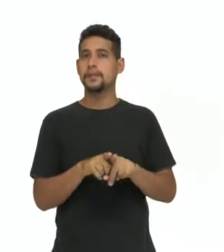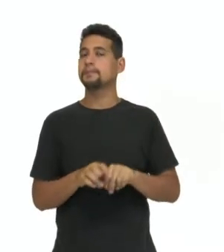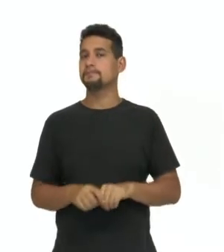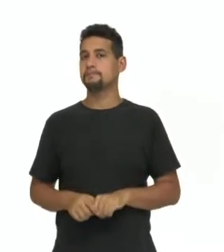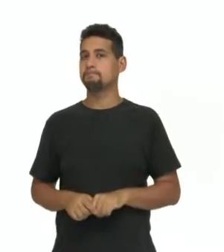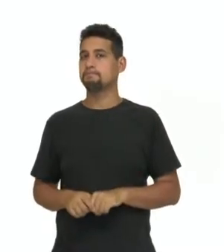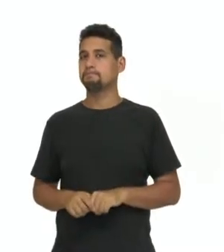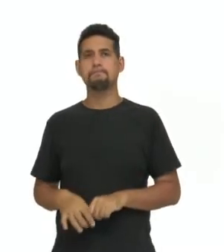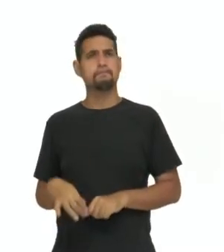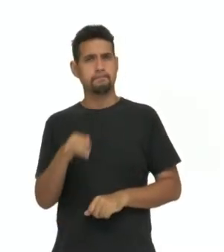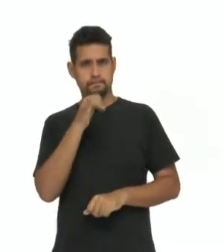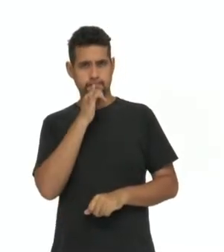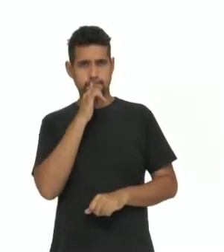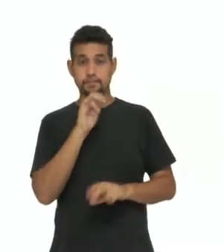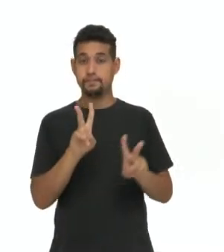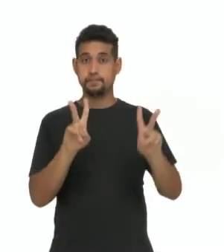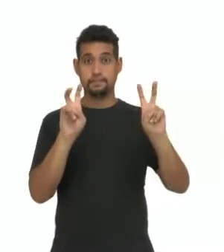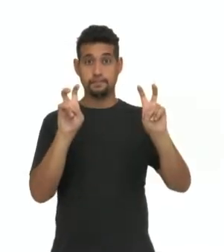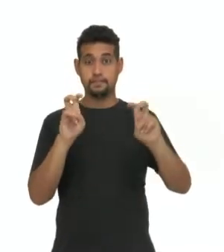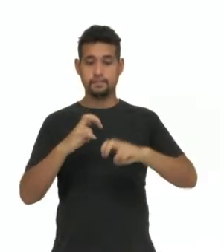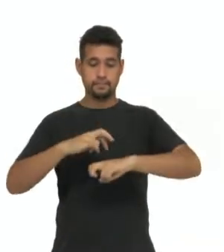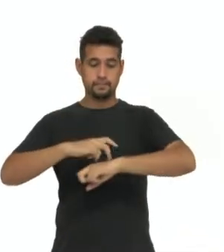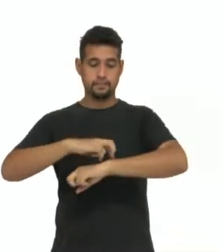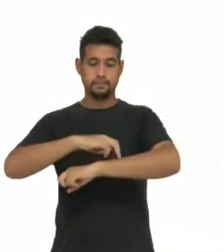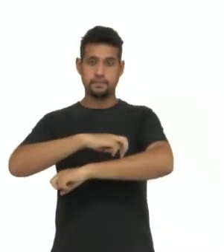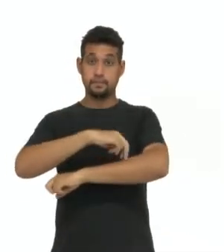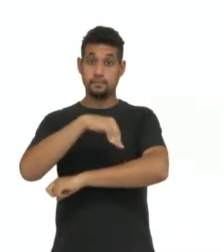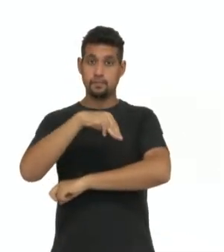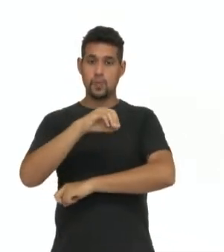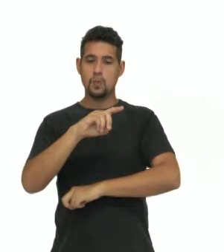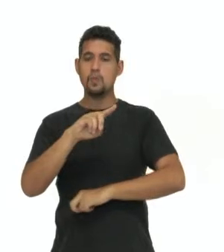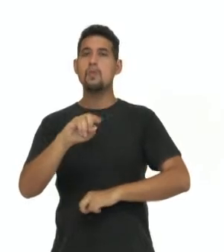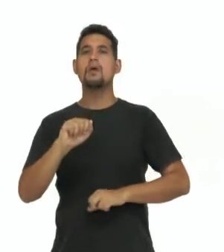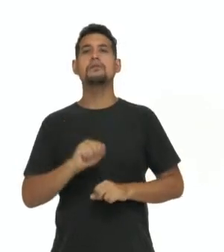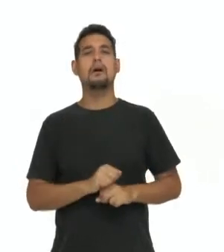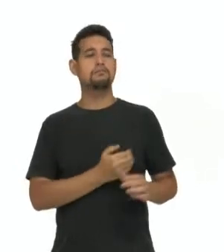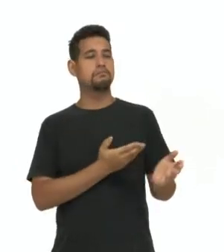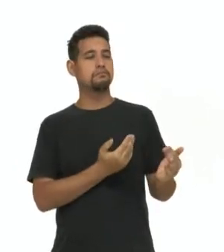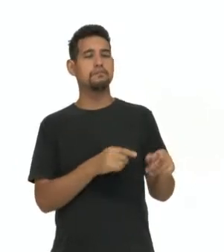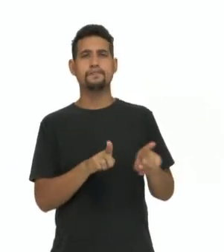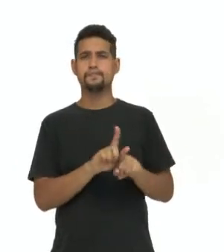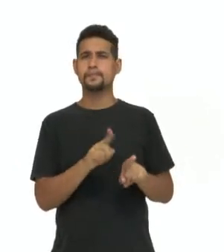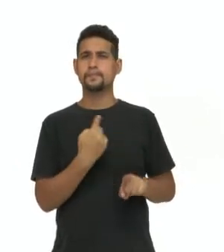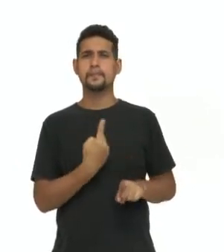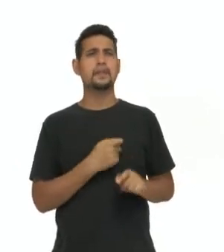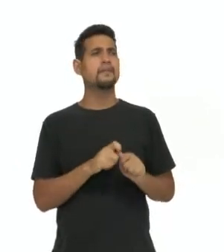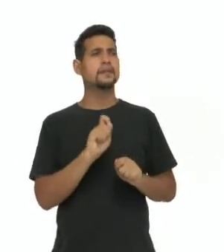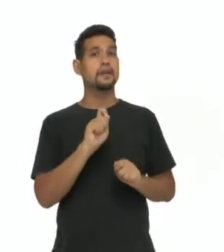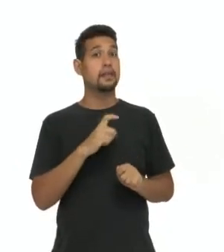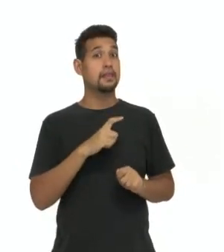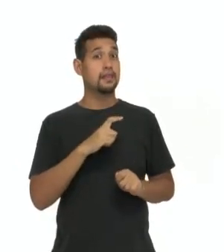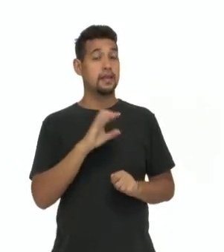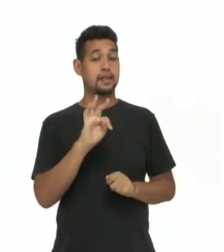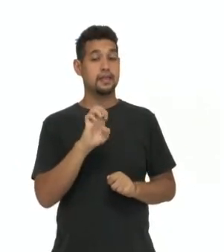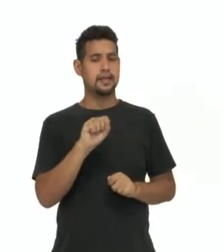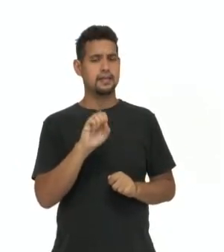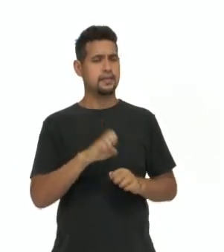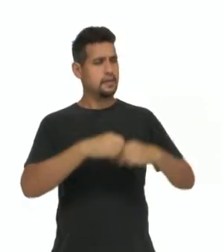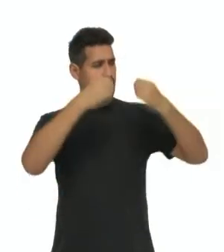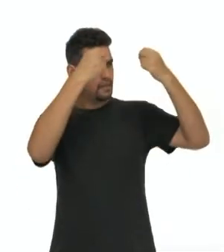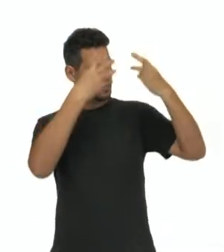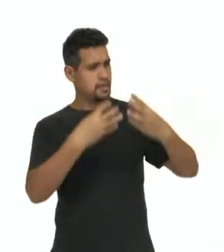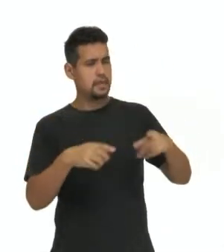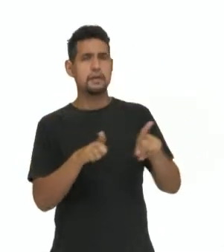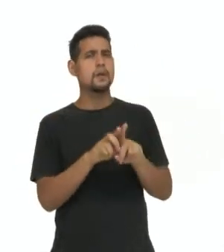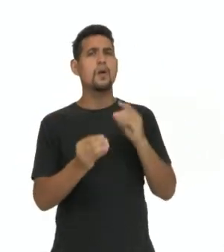exemplo, para o assunto moda, com o tema a influência da moda na adolescência, nós poderíamos defender uma tese sustentada